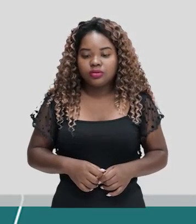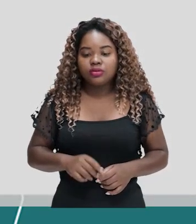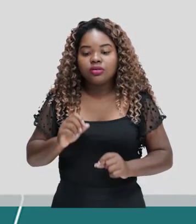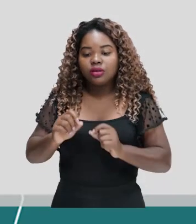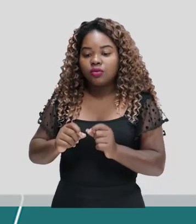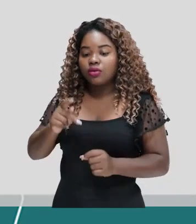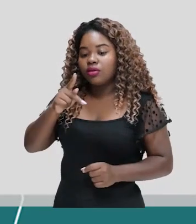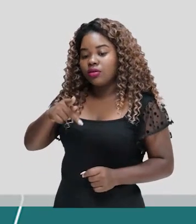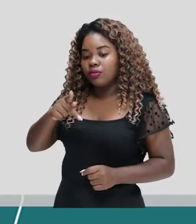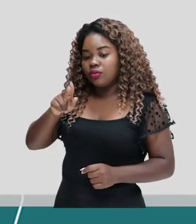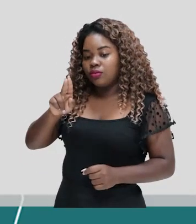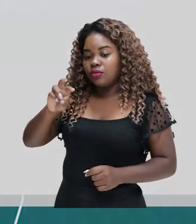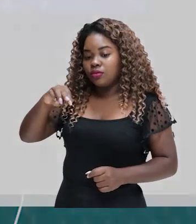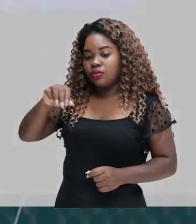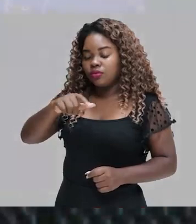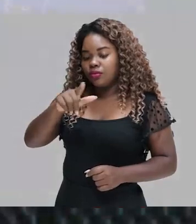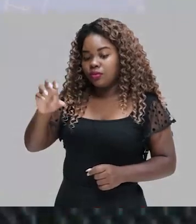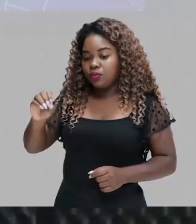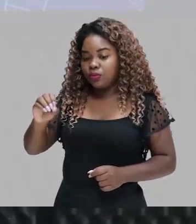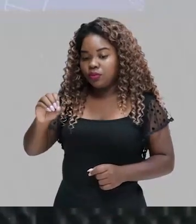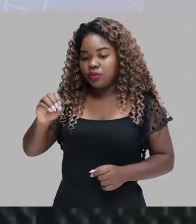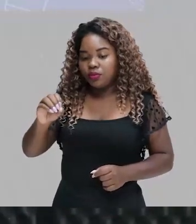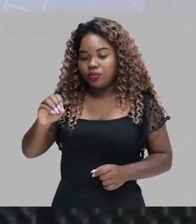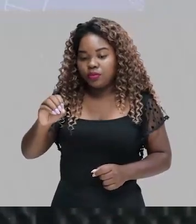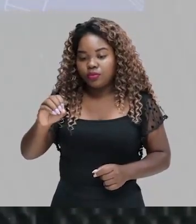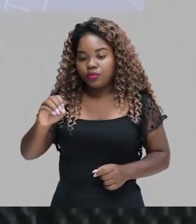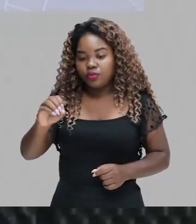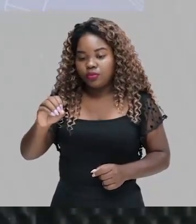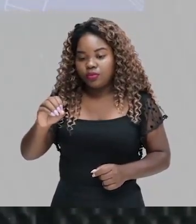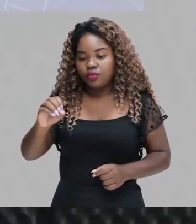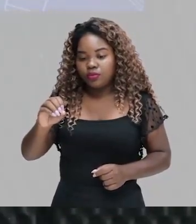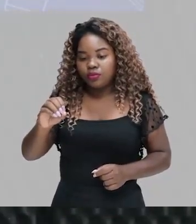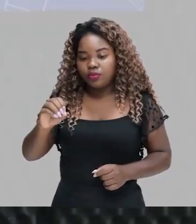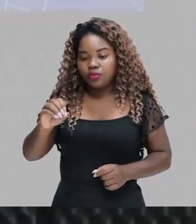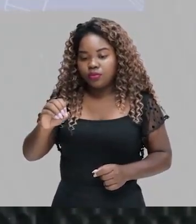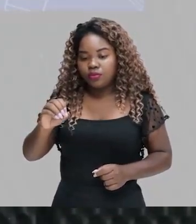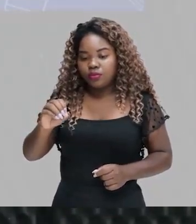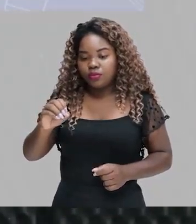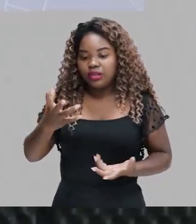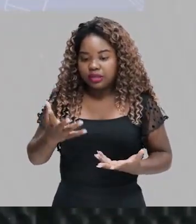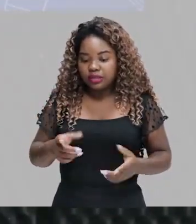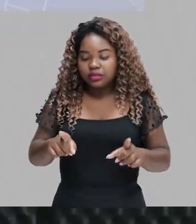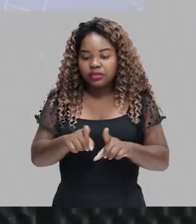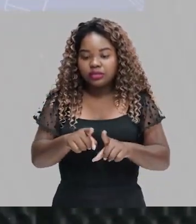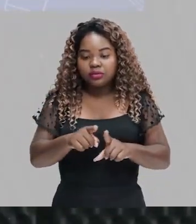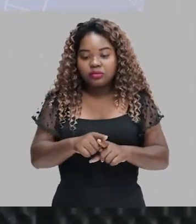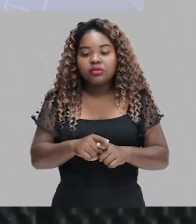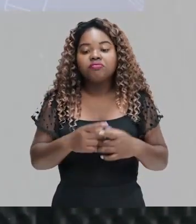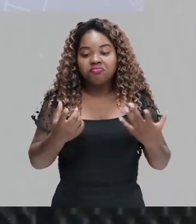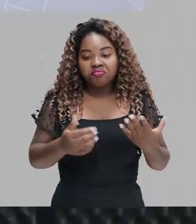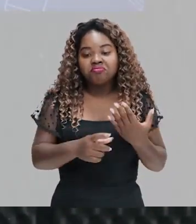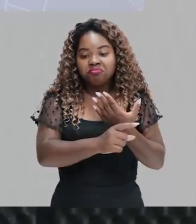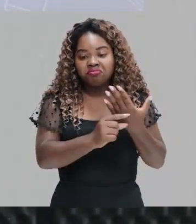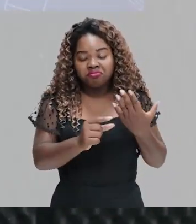pulmão do lado esquerdo. E na obra dele está cheio de referências